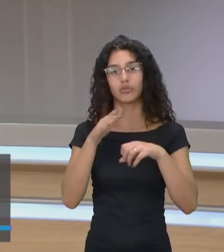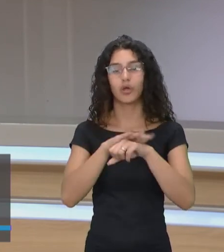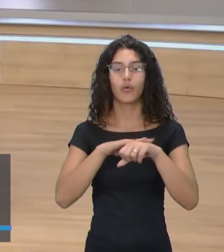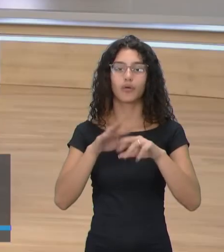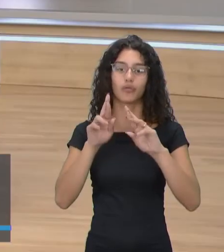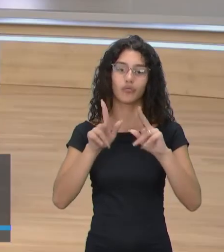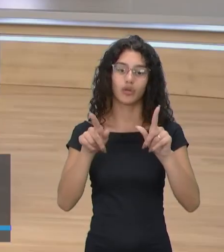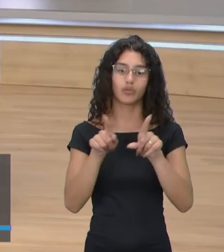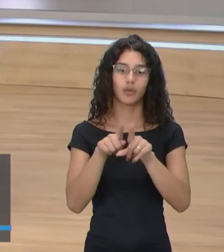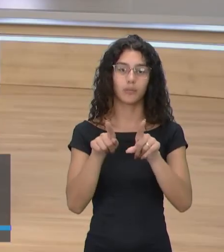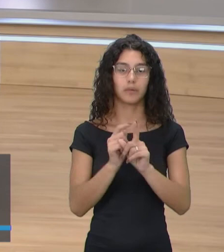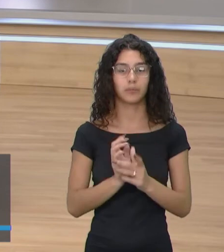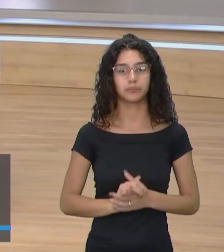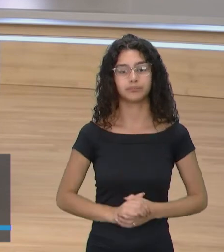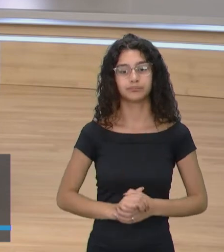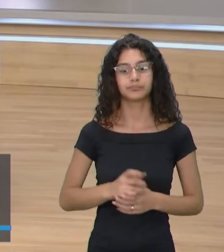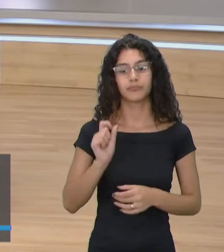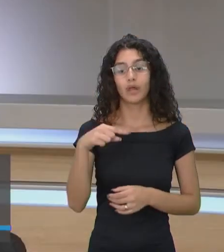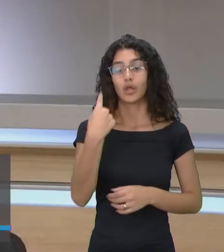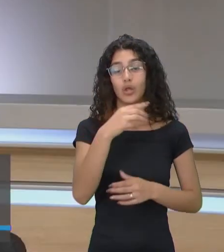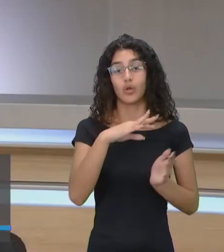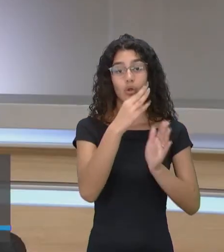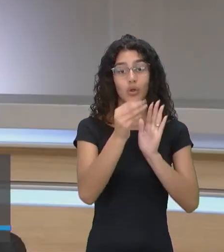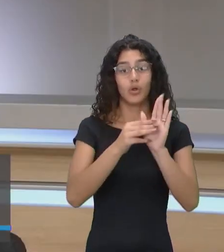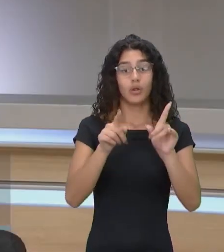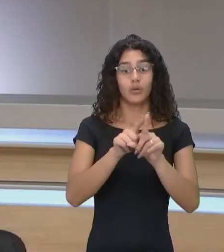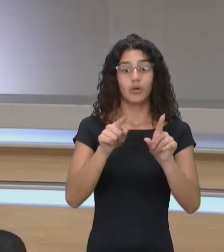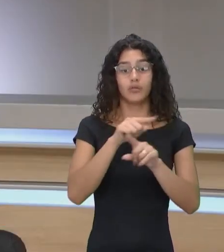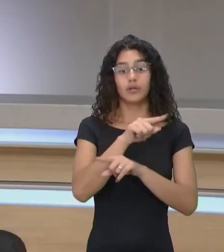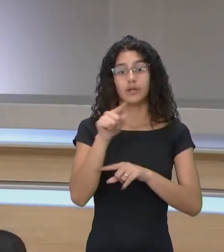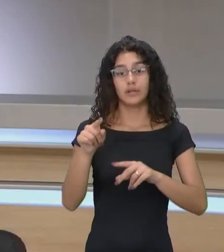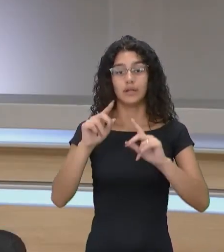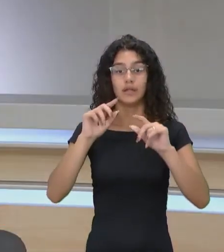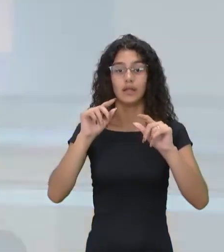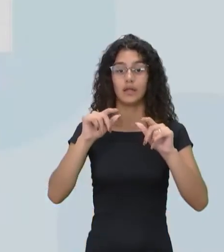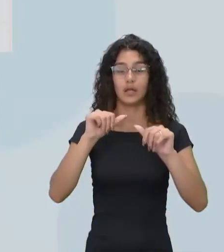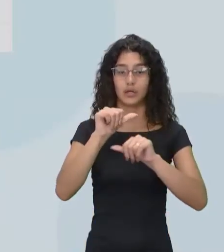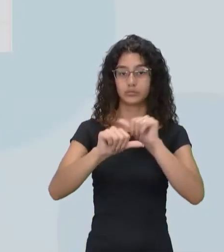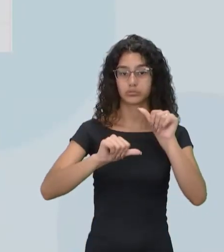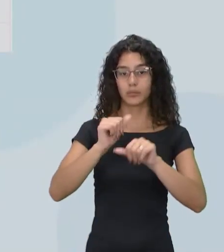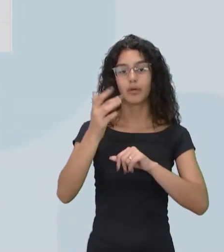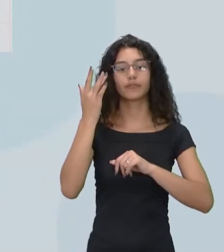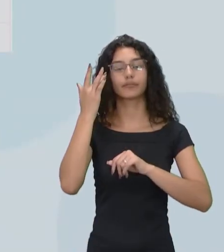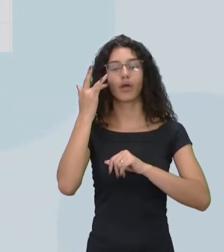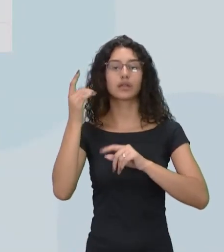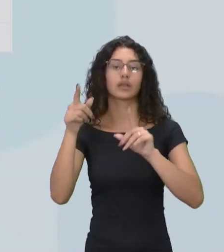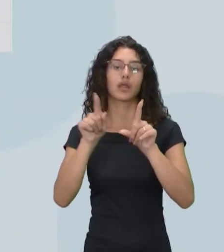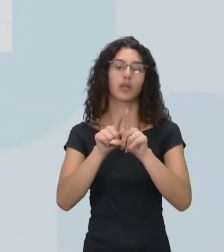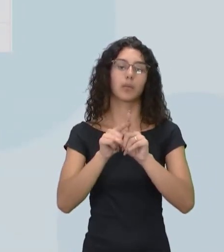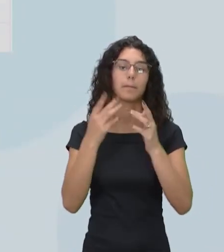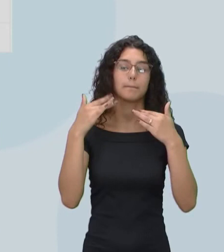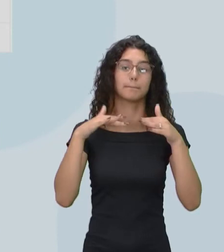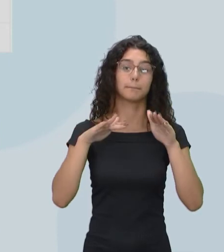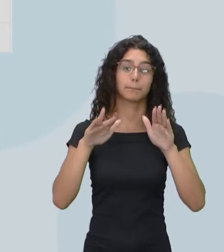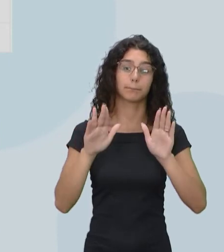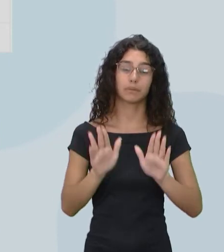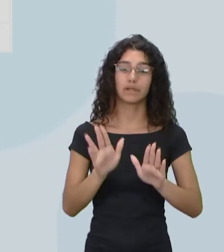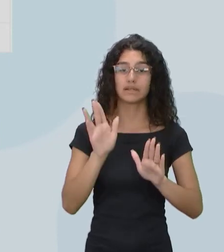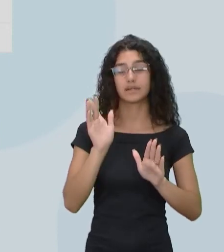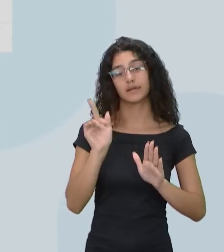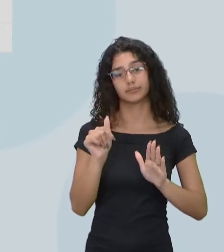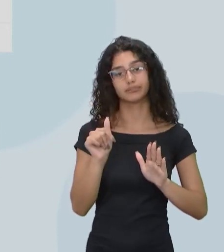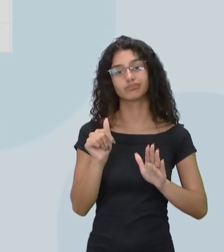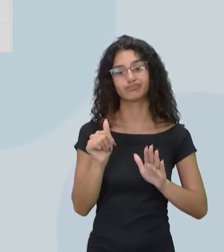diferente. Exato, tanto que a gente até colocou aí para vocês a conversão para facilitar, mas é